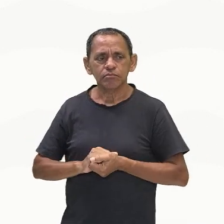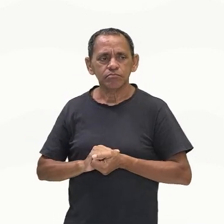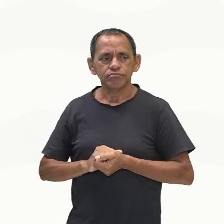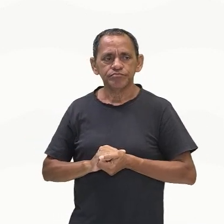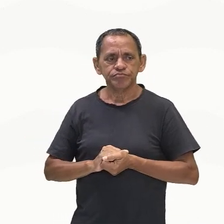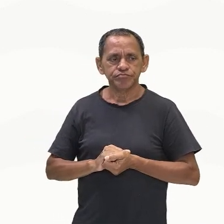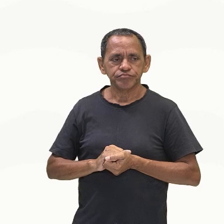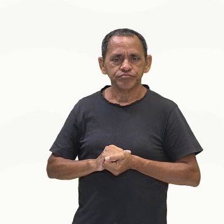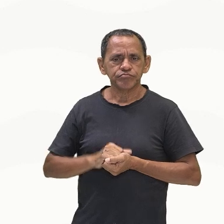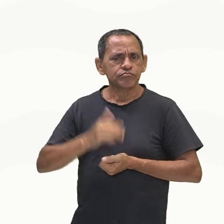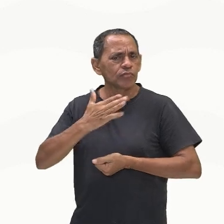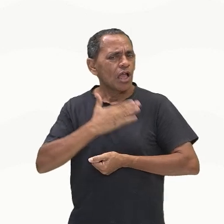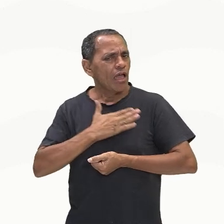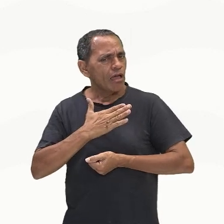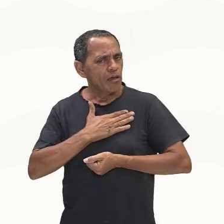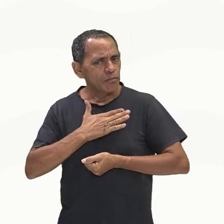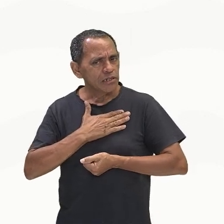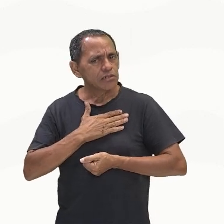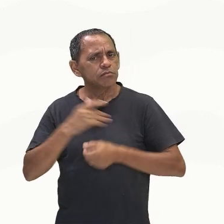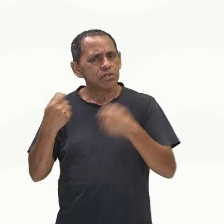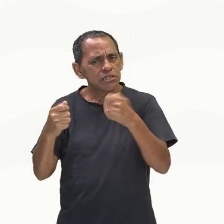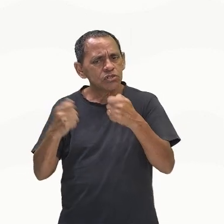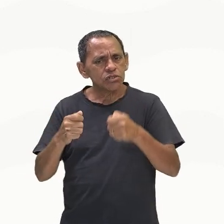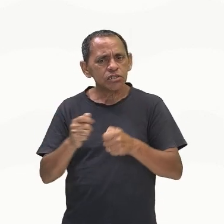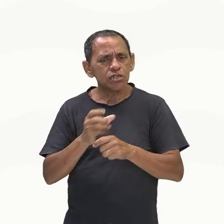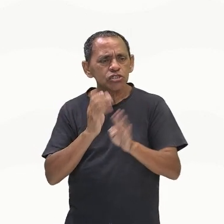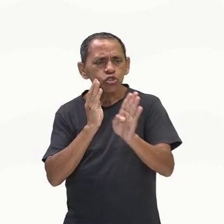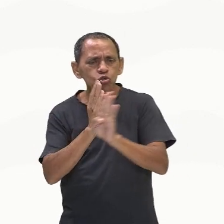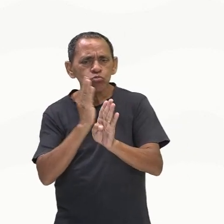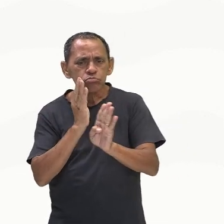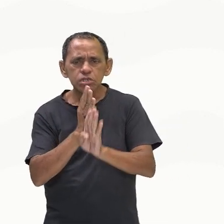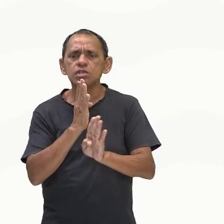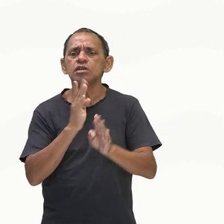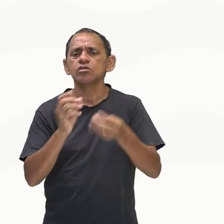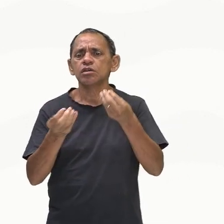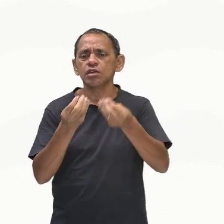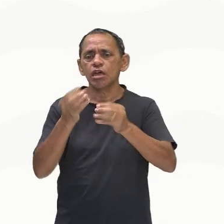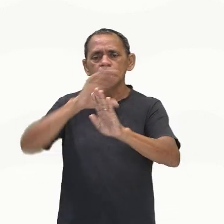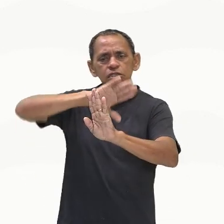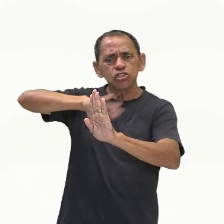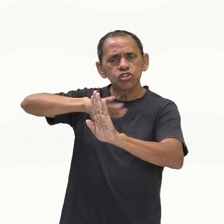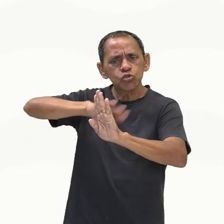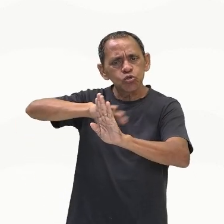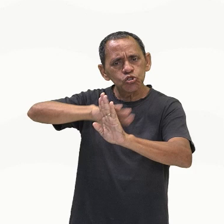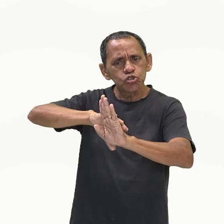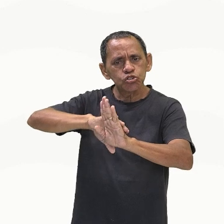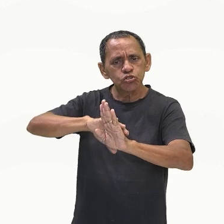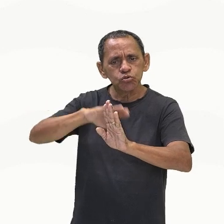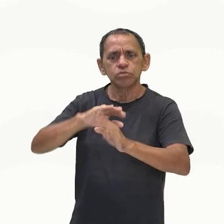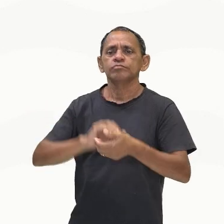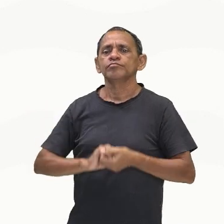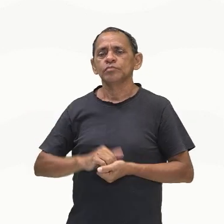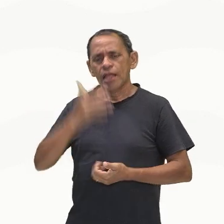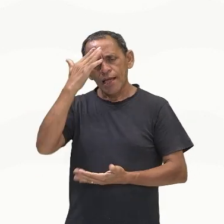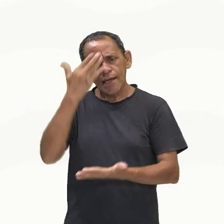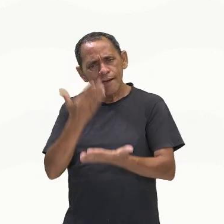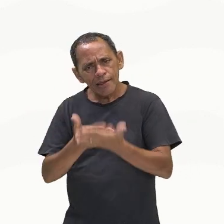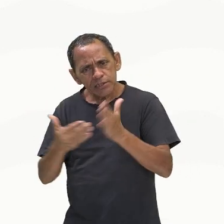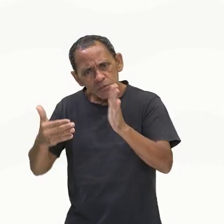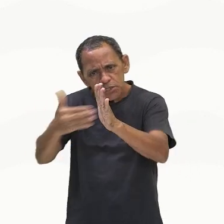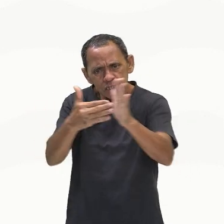qual foi a situação que aconteceu, qual foi a mentira escondida atrás dessa crença, para eu poder